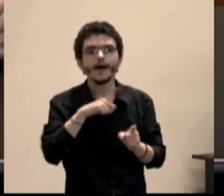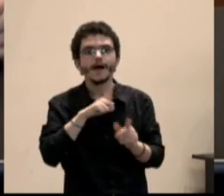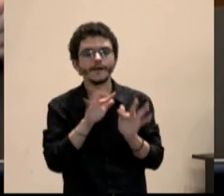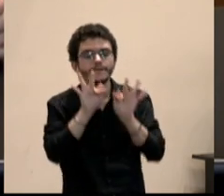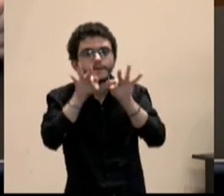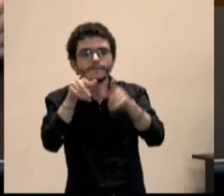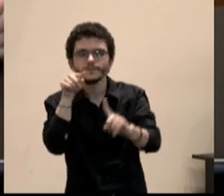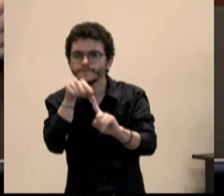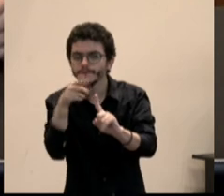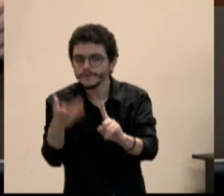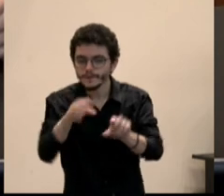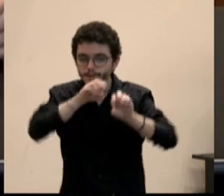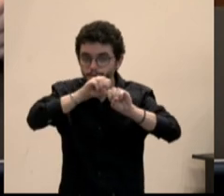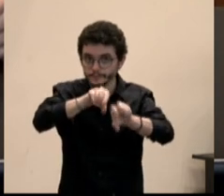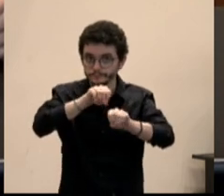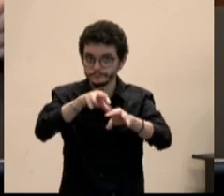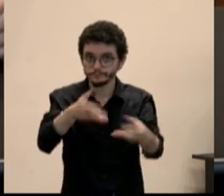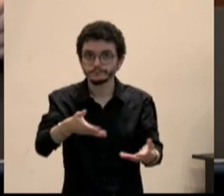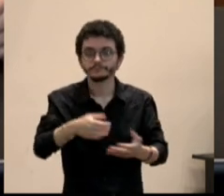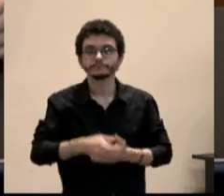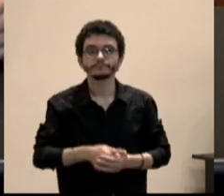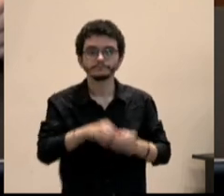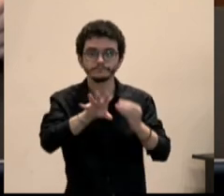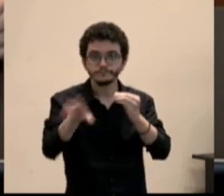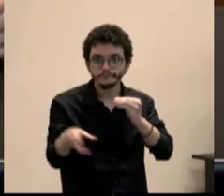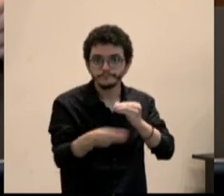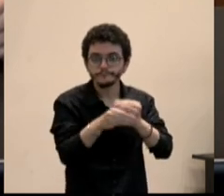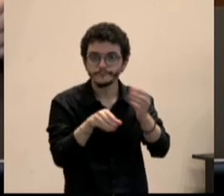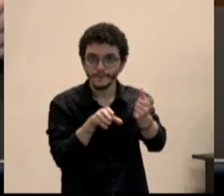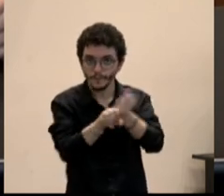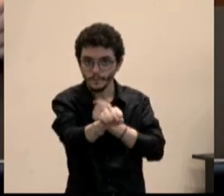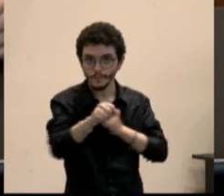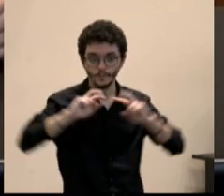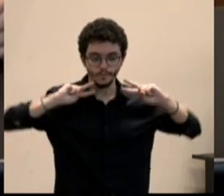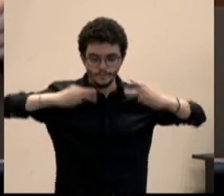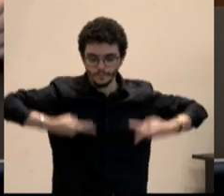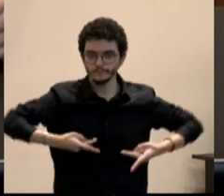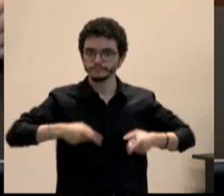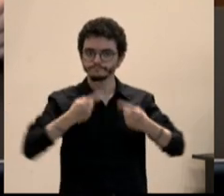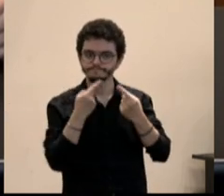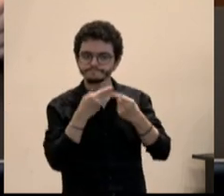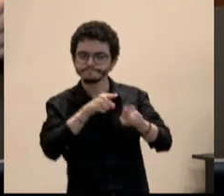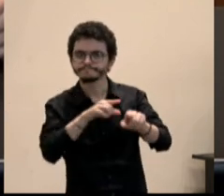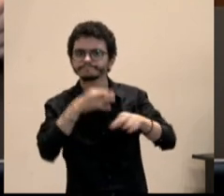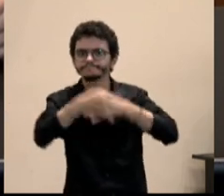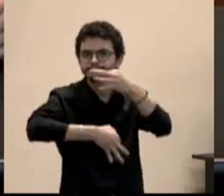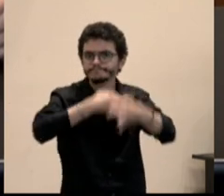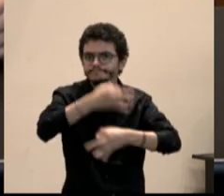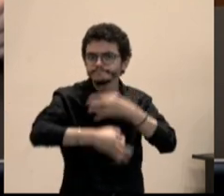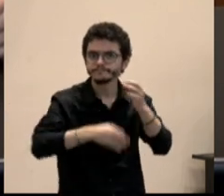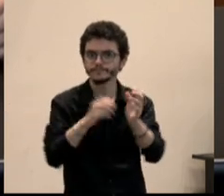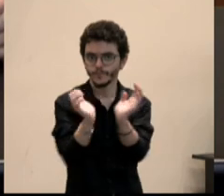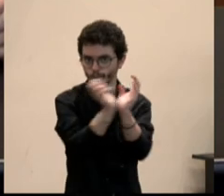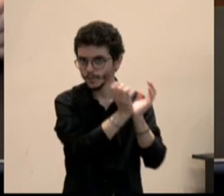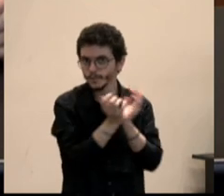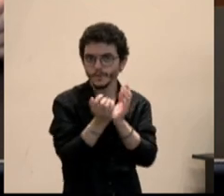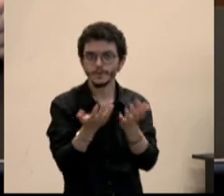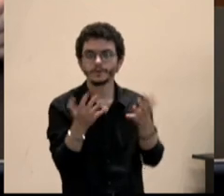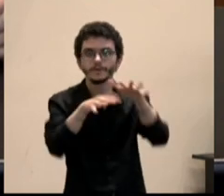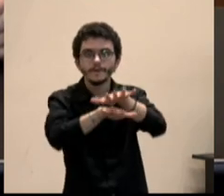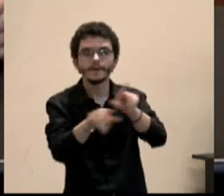finalidade educativa contribuir para a formação humana, crítica, plural, inclusiva